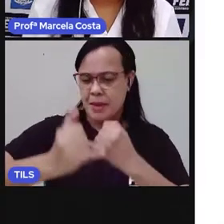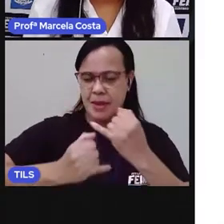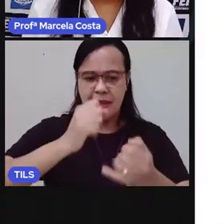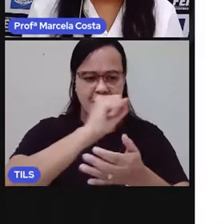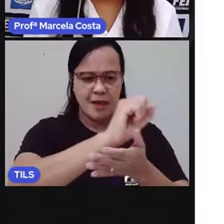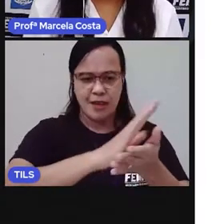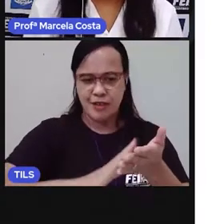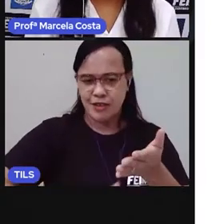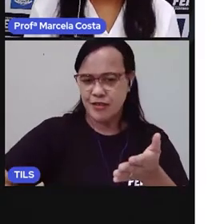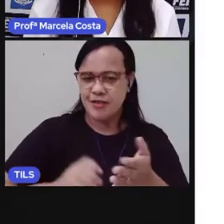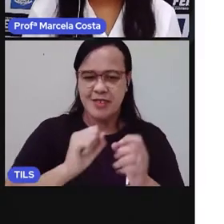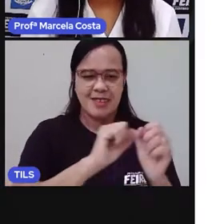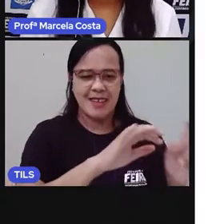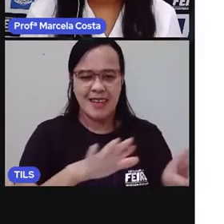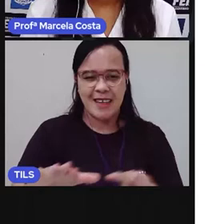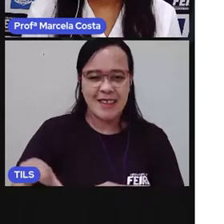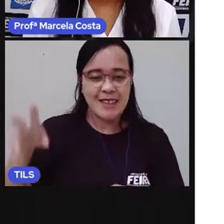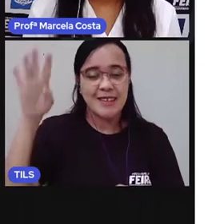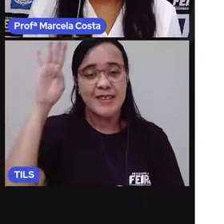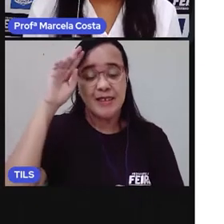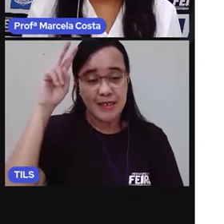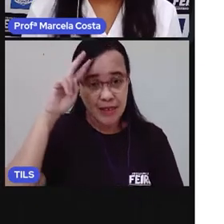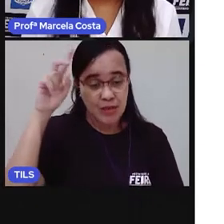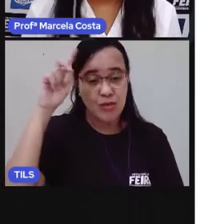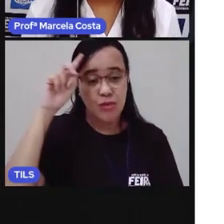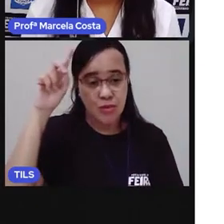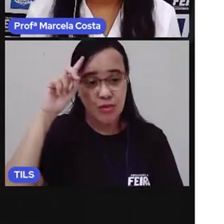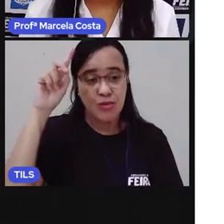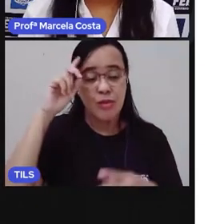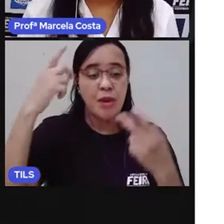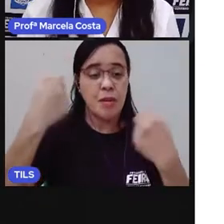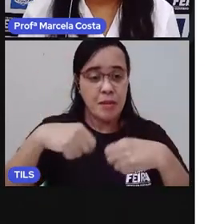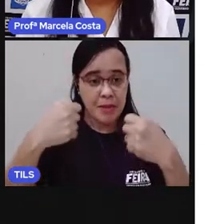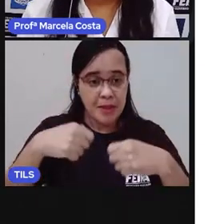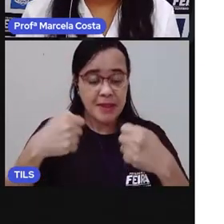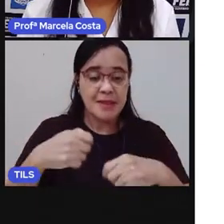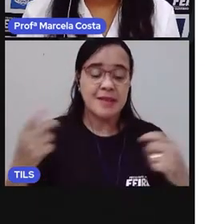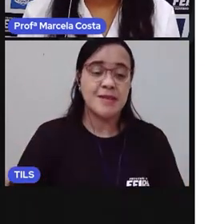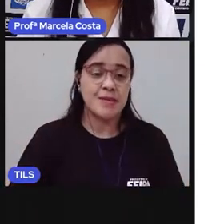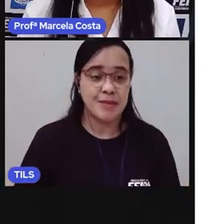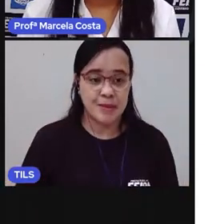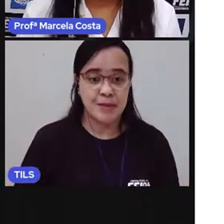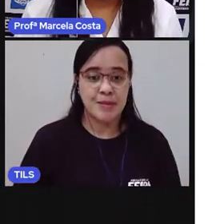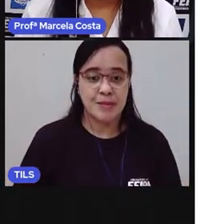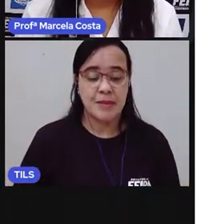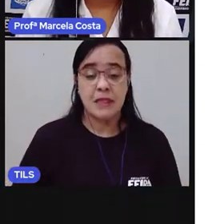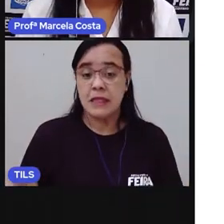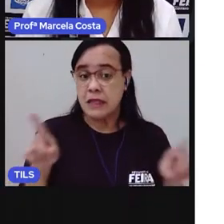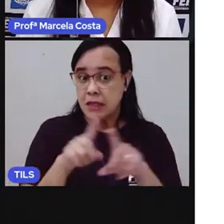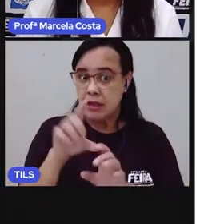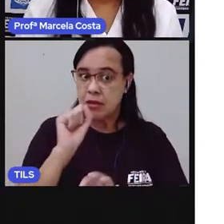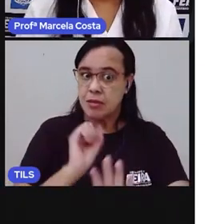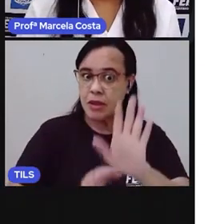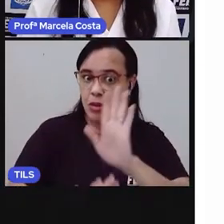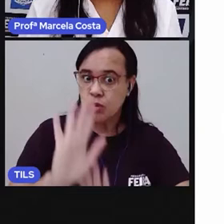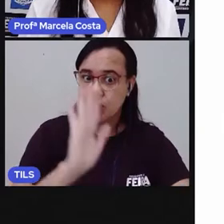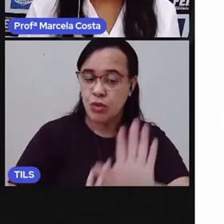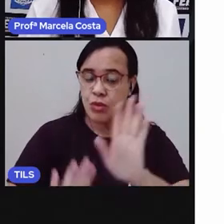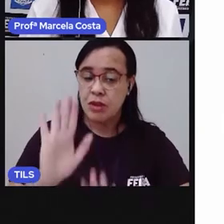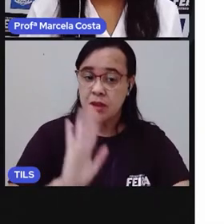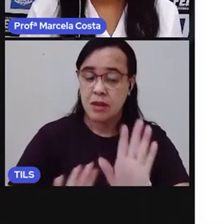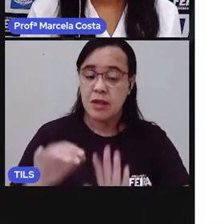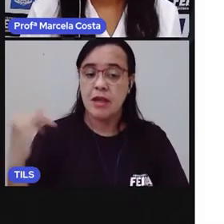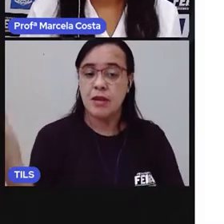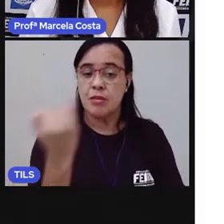dia a dia, a gente precisa cuidar da saúde, precisa ter alguns cuidados diários. Vamos